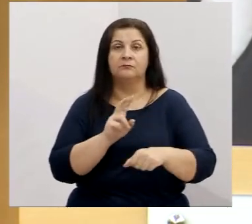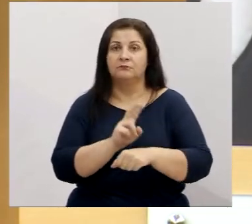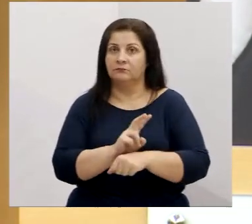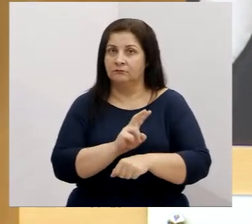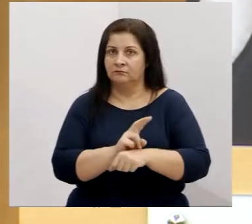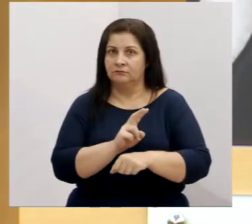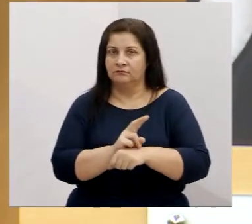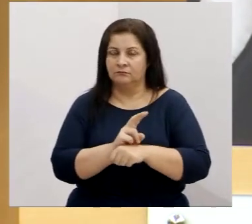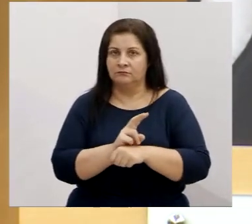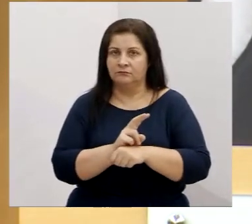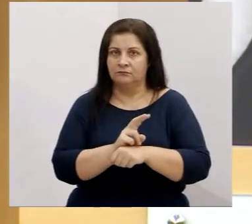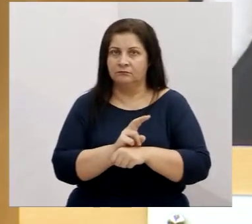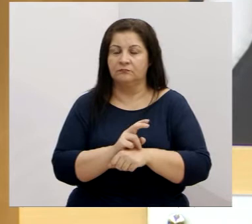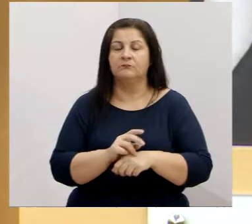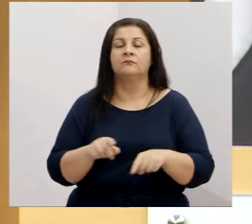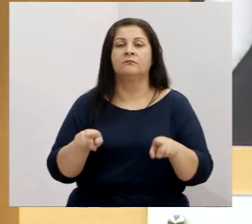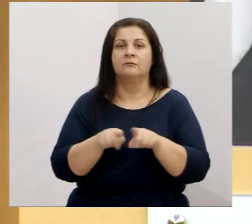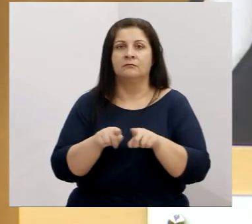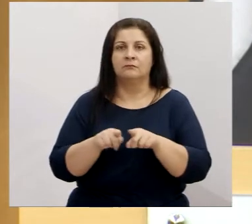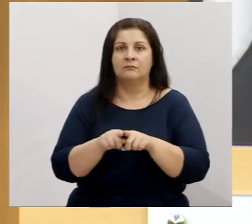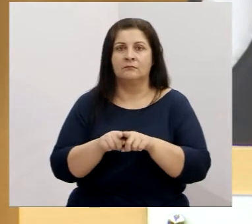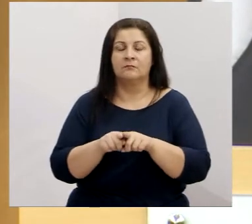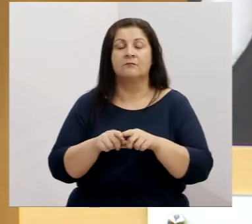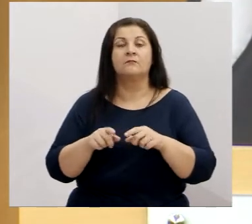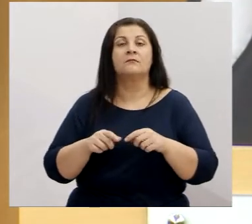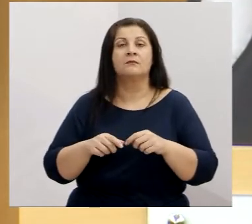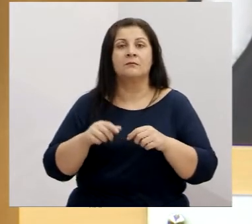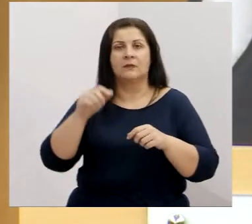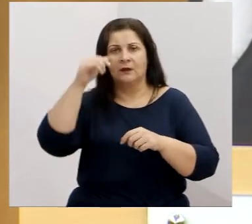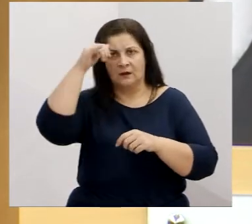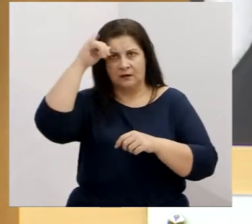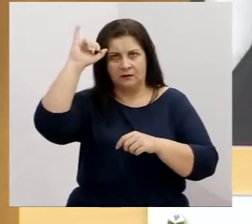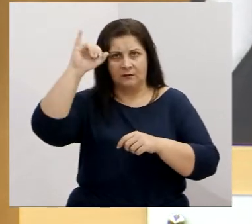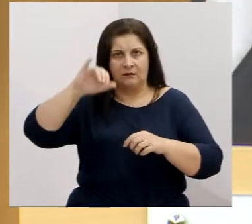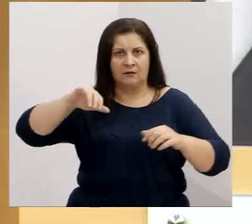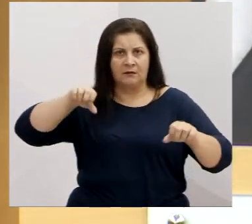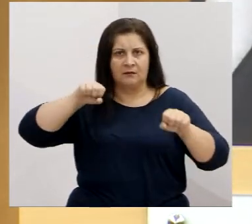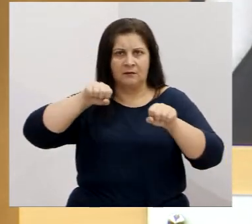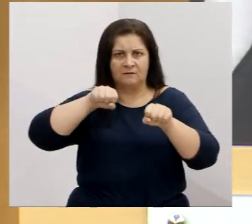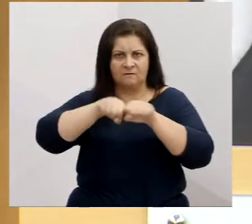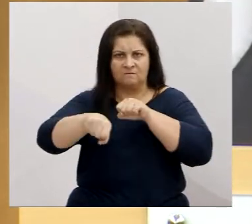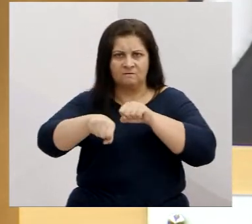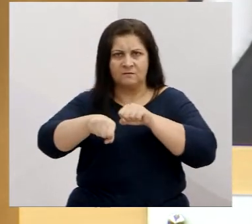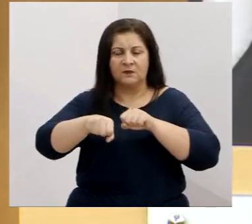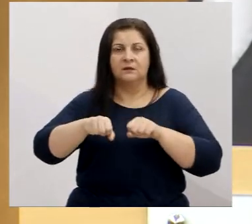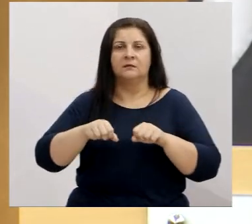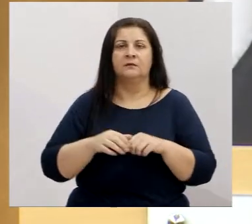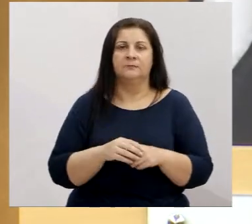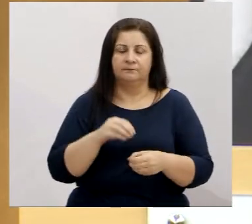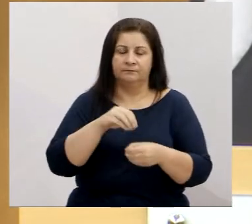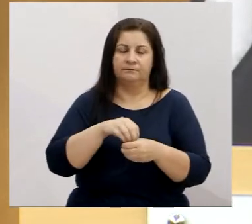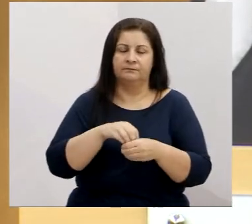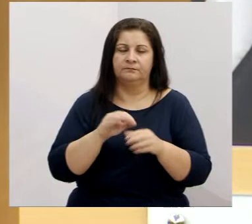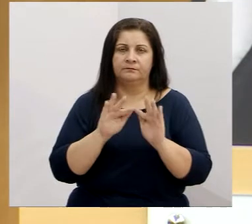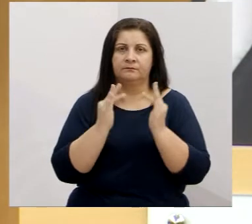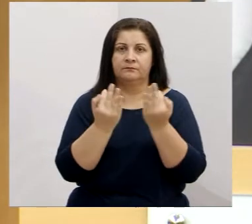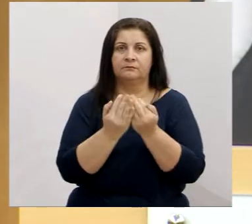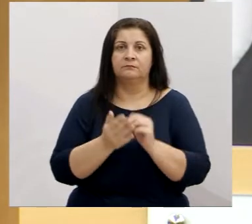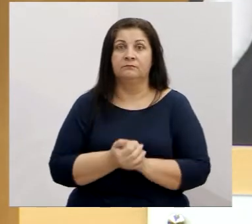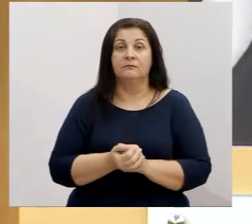à violência doméstica e familiar É sim grandes conquistas